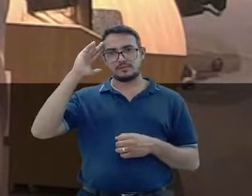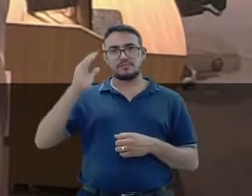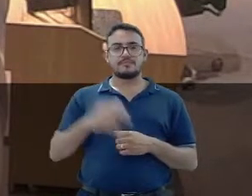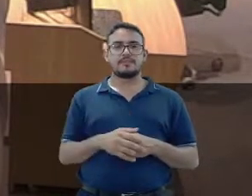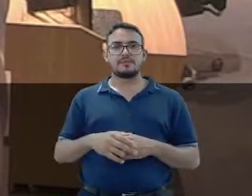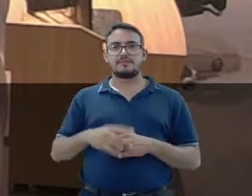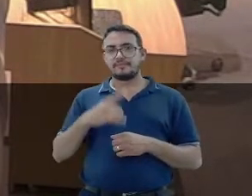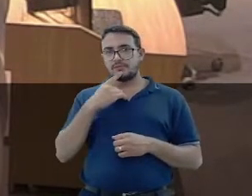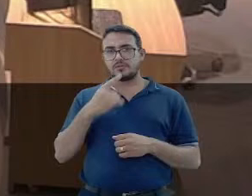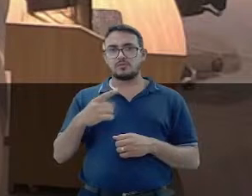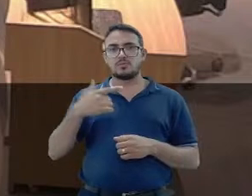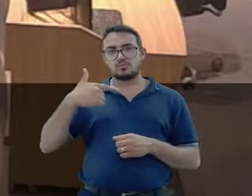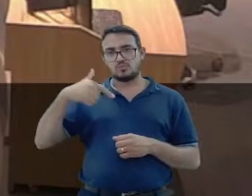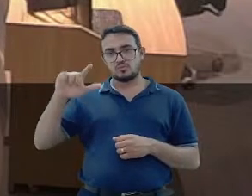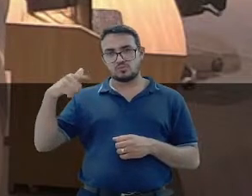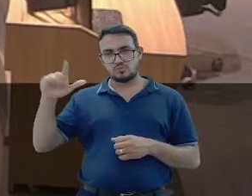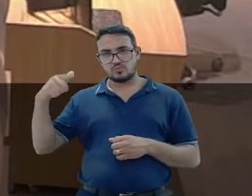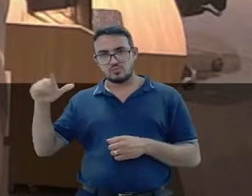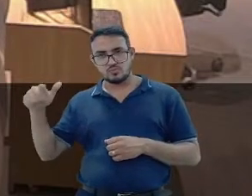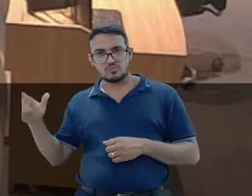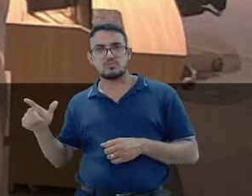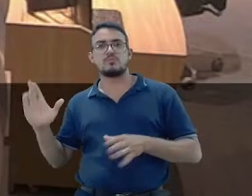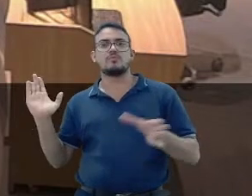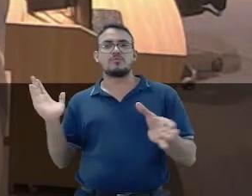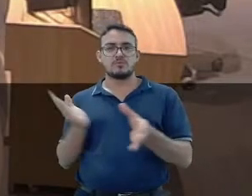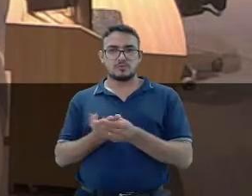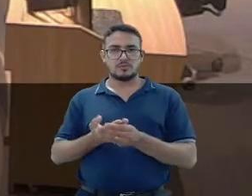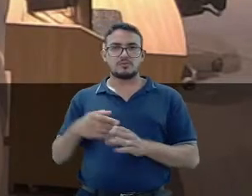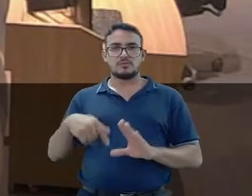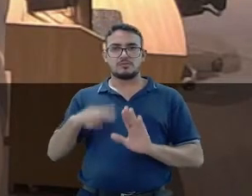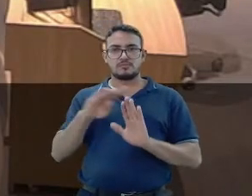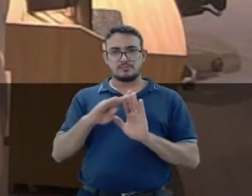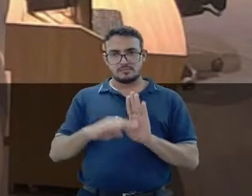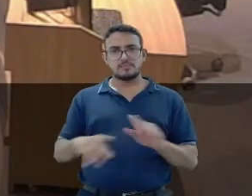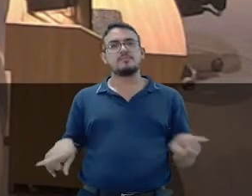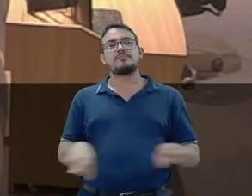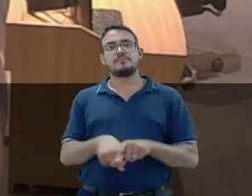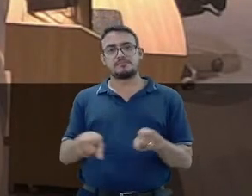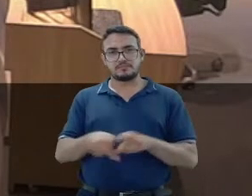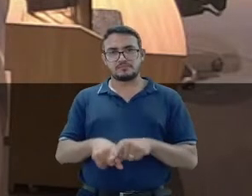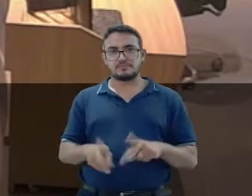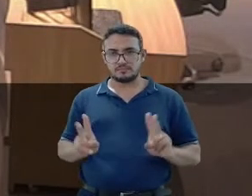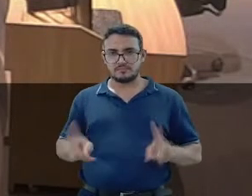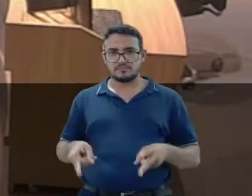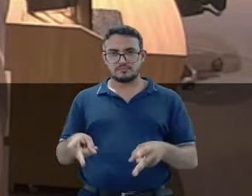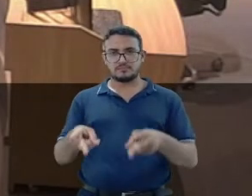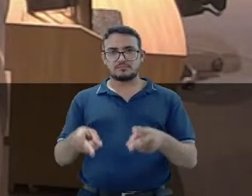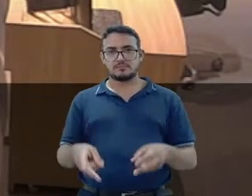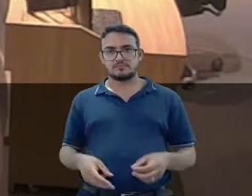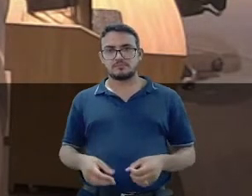opinou que os demais processos da pauta eram pelo prosseguimento, é isso?